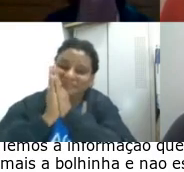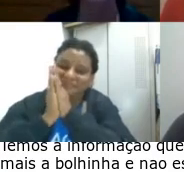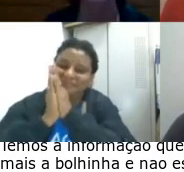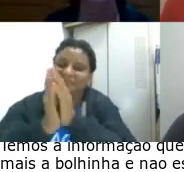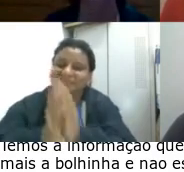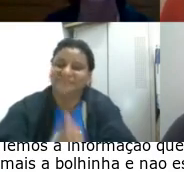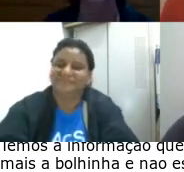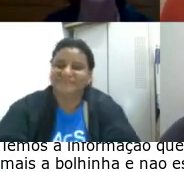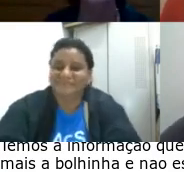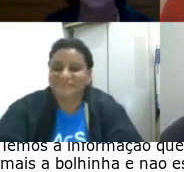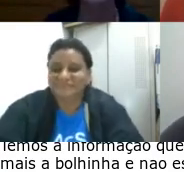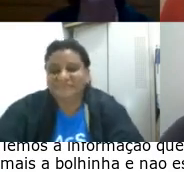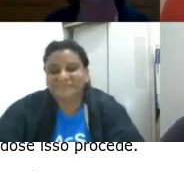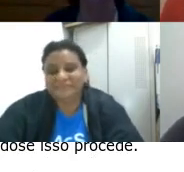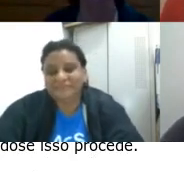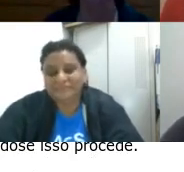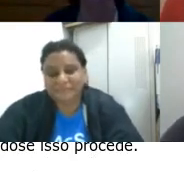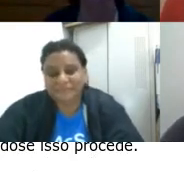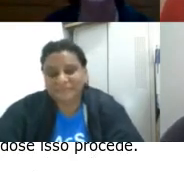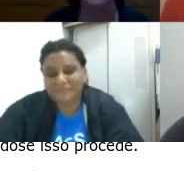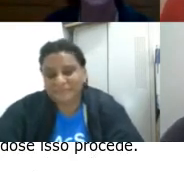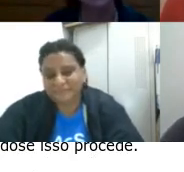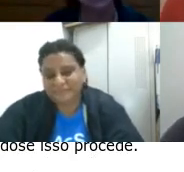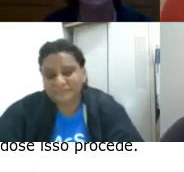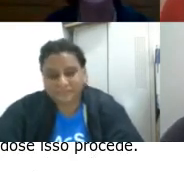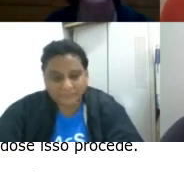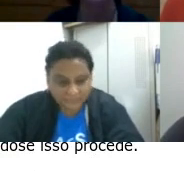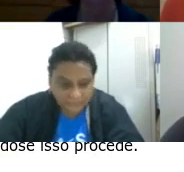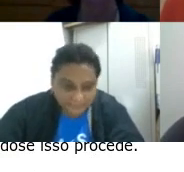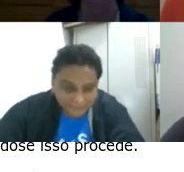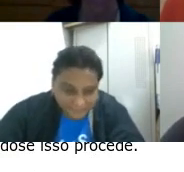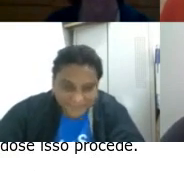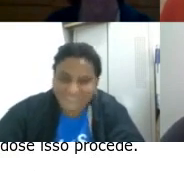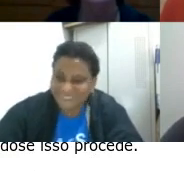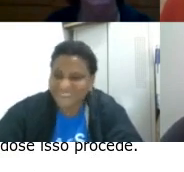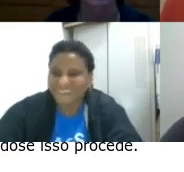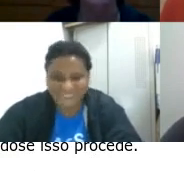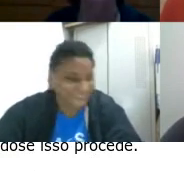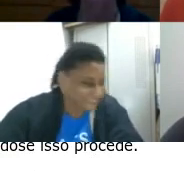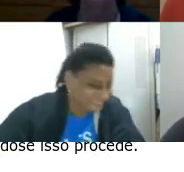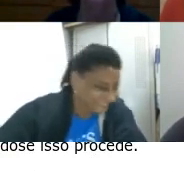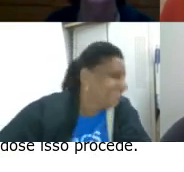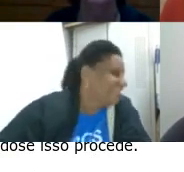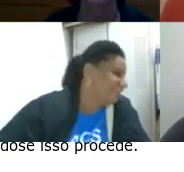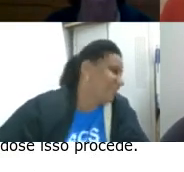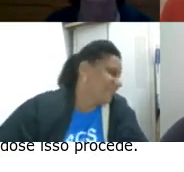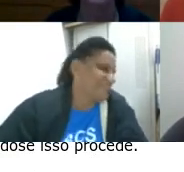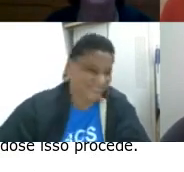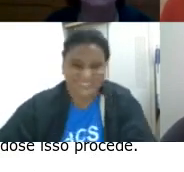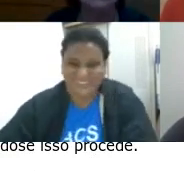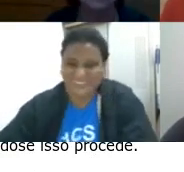vulnerabilidade social a gente consegue mudar essa realidade do estado a gente não consegue sem vocês a gente vai morrer falando